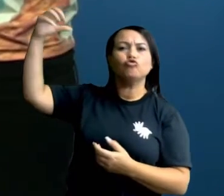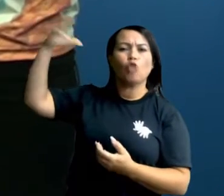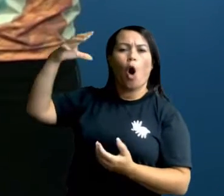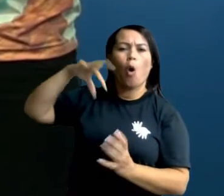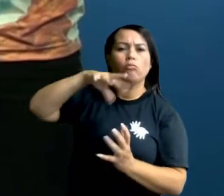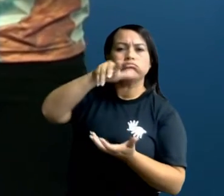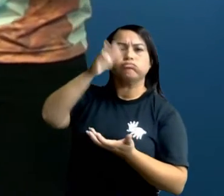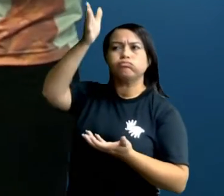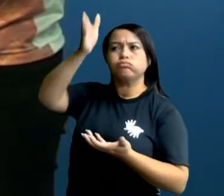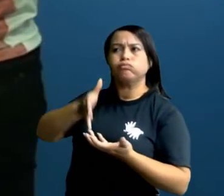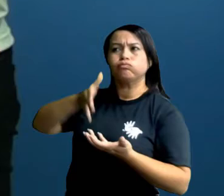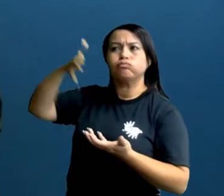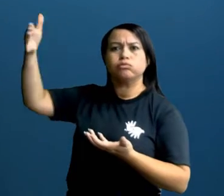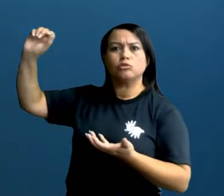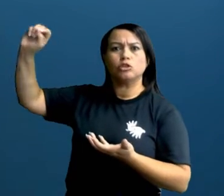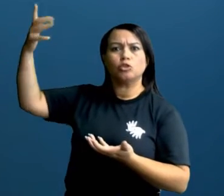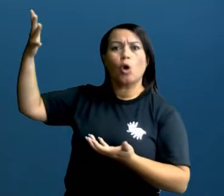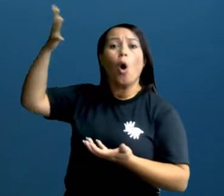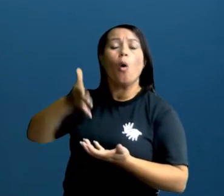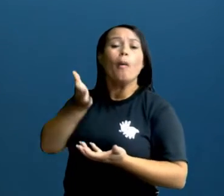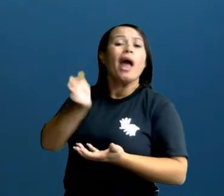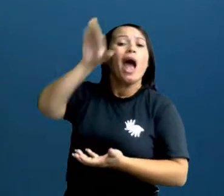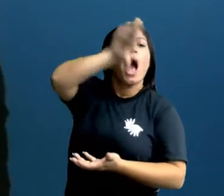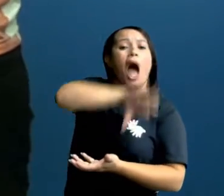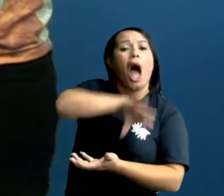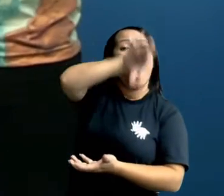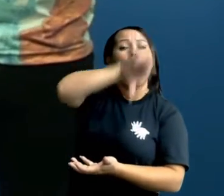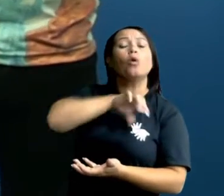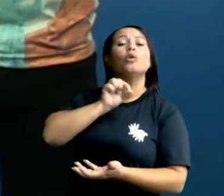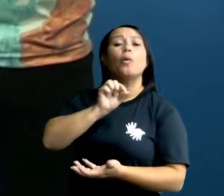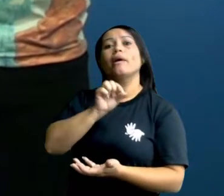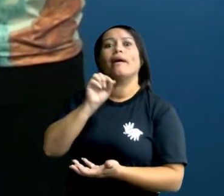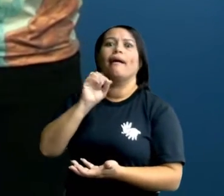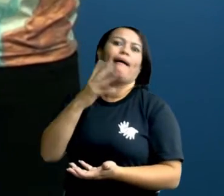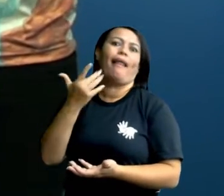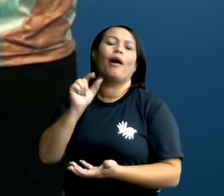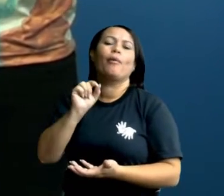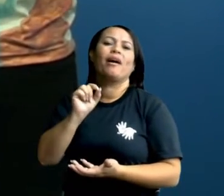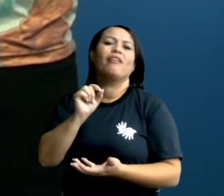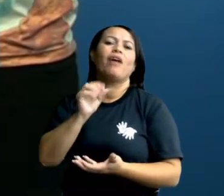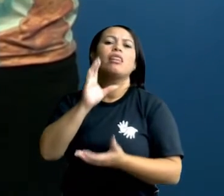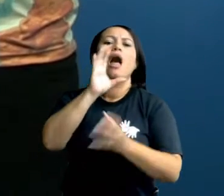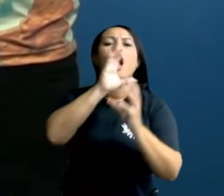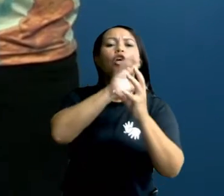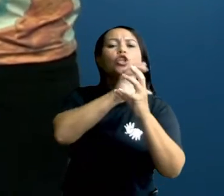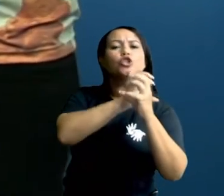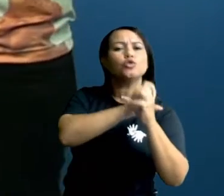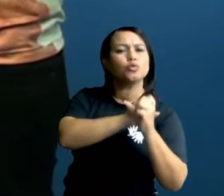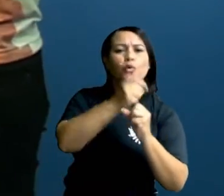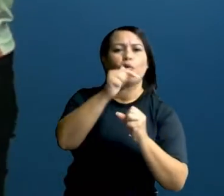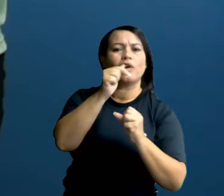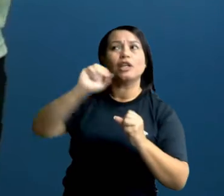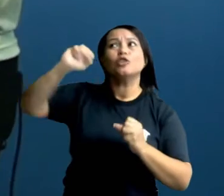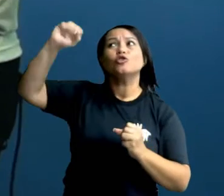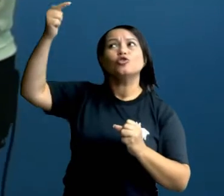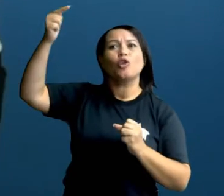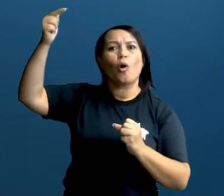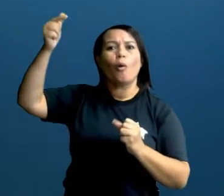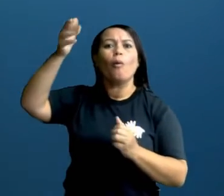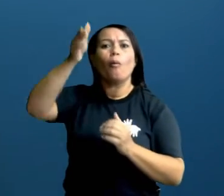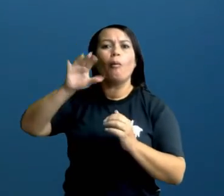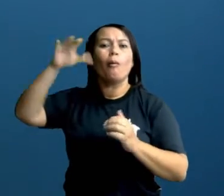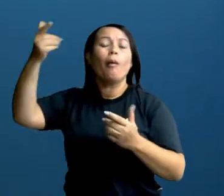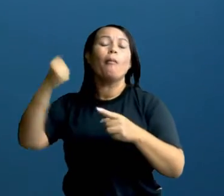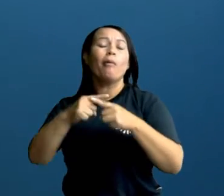da superfície, enquanto a outra parte vai ficar, logicamente, encoberta e não vai receber a radiação solar. Isso vai